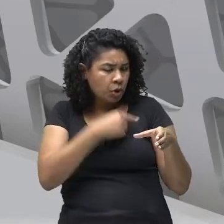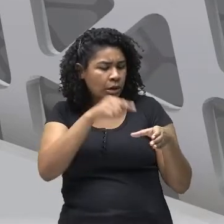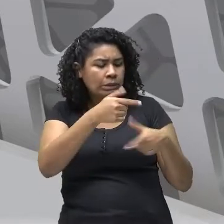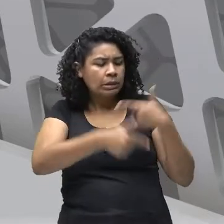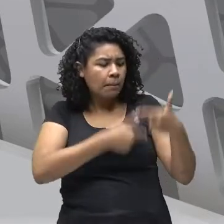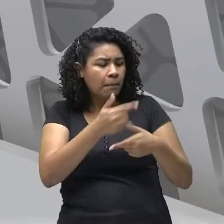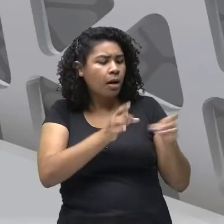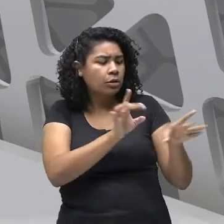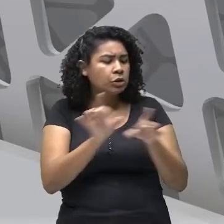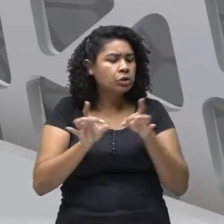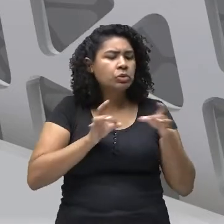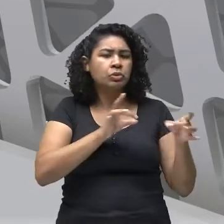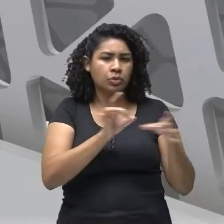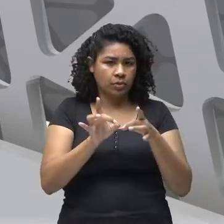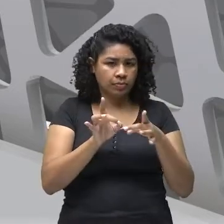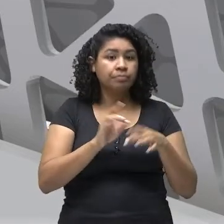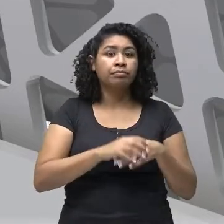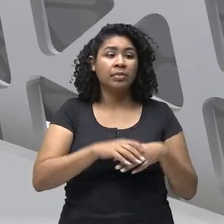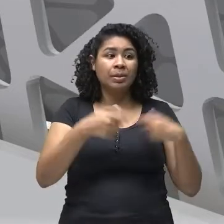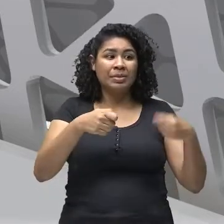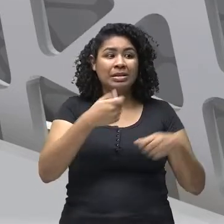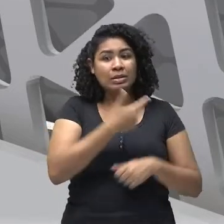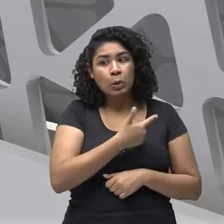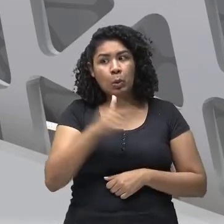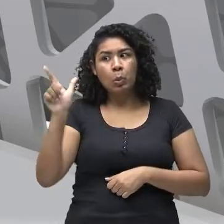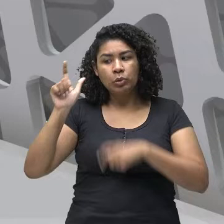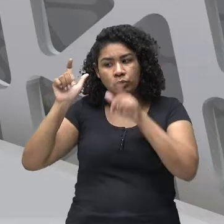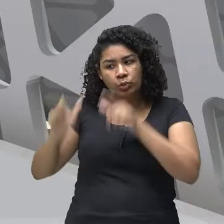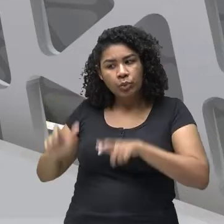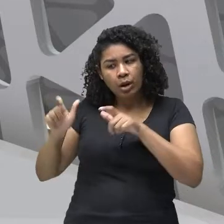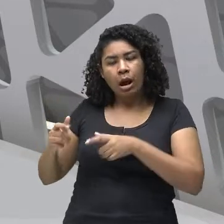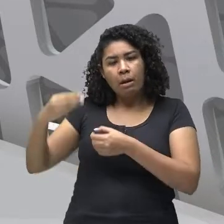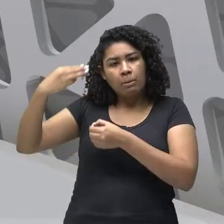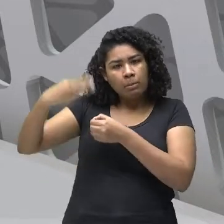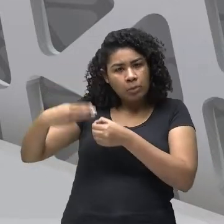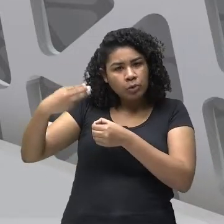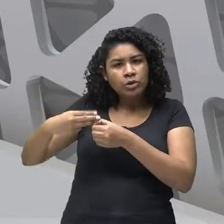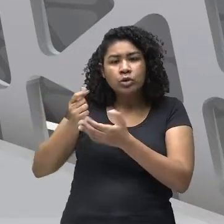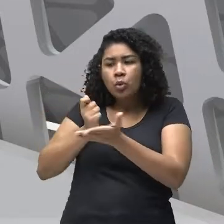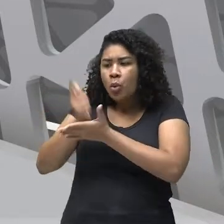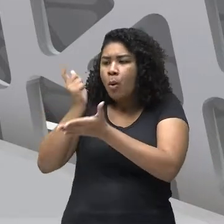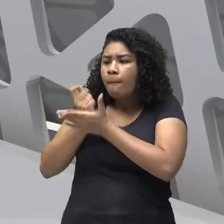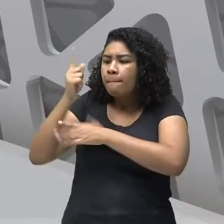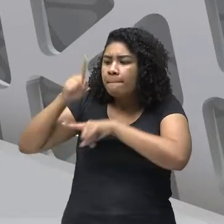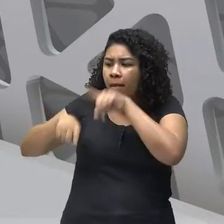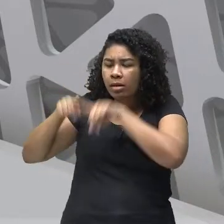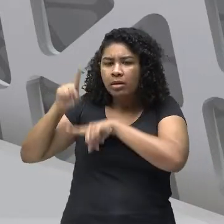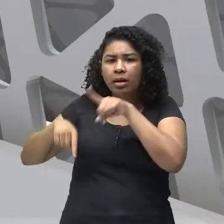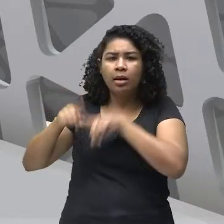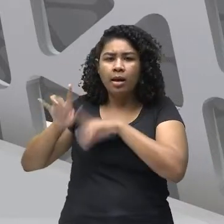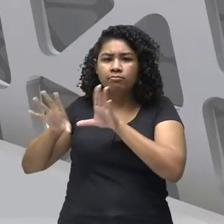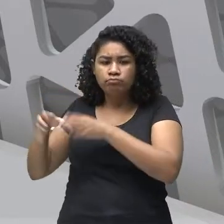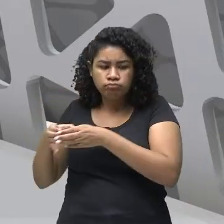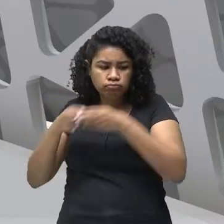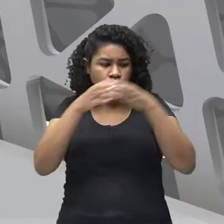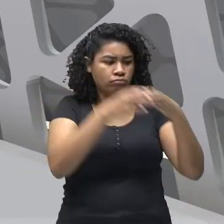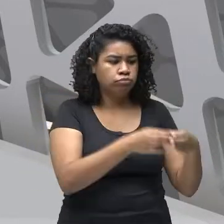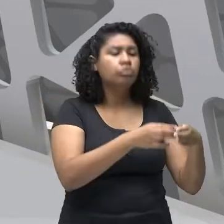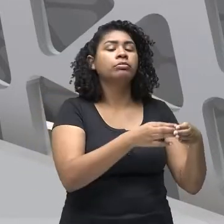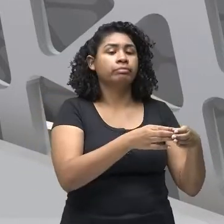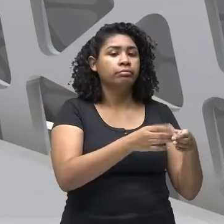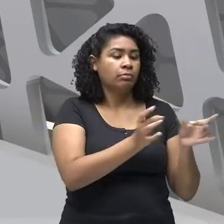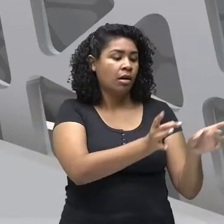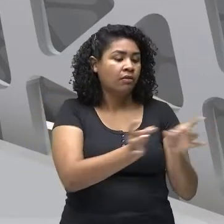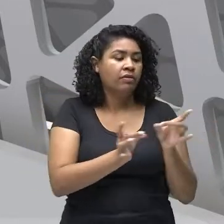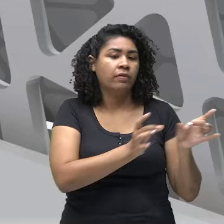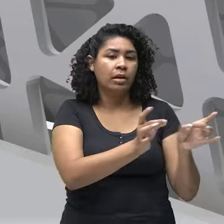sair, você tem que ir até um outro município, comprar produtos para revender dentro do seu município